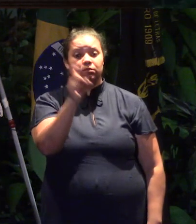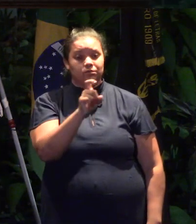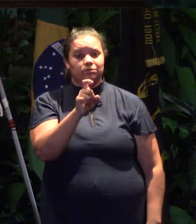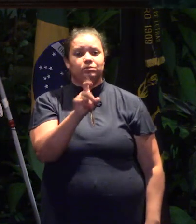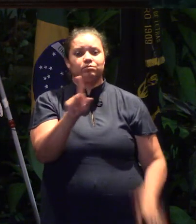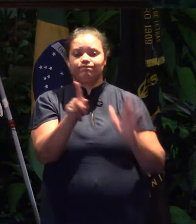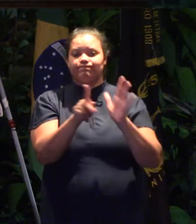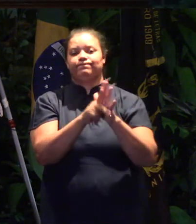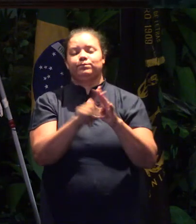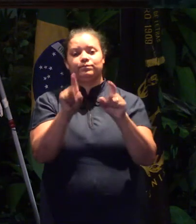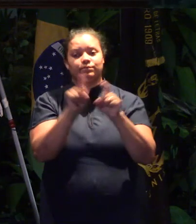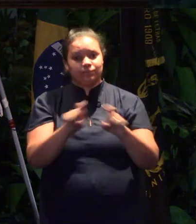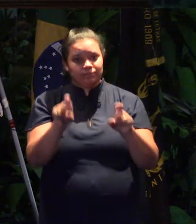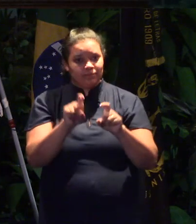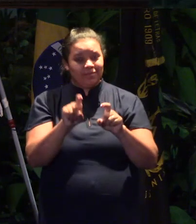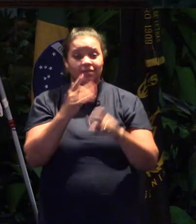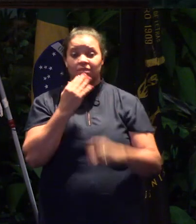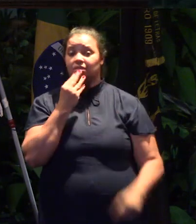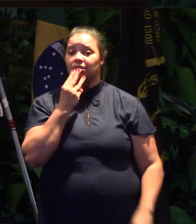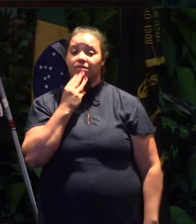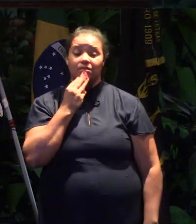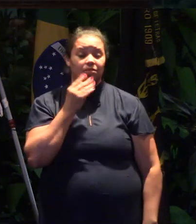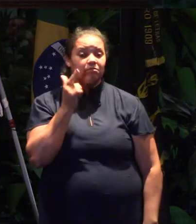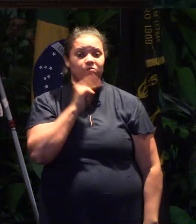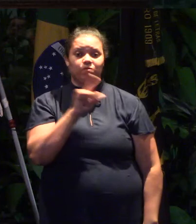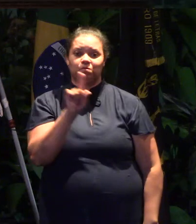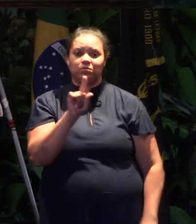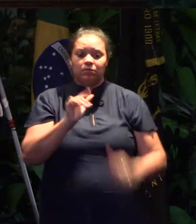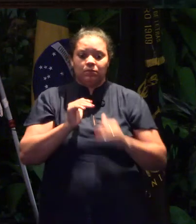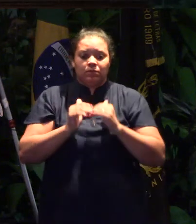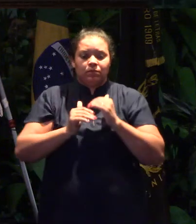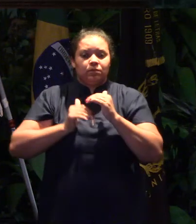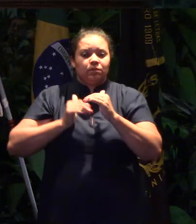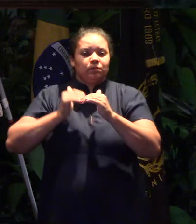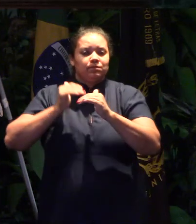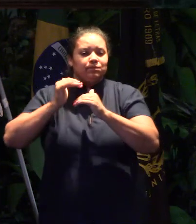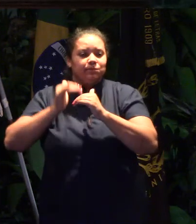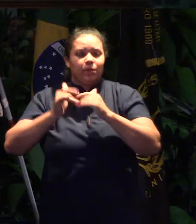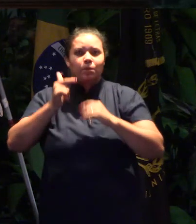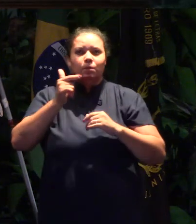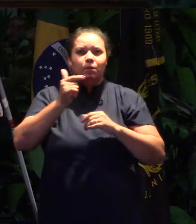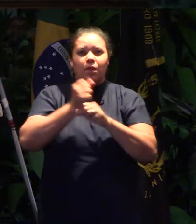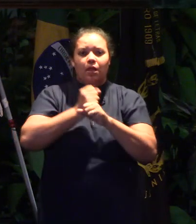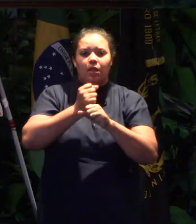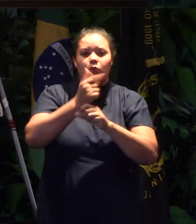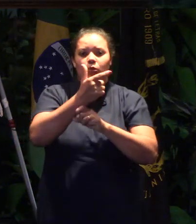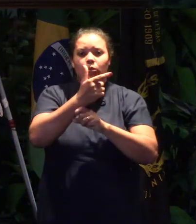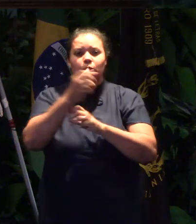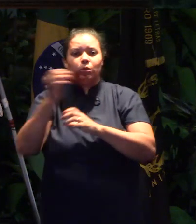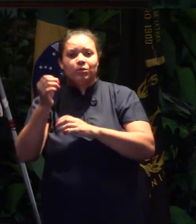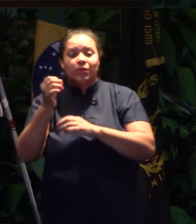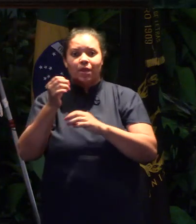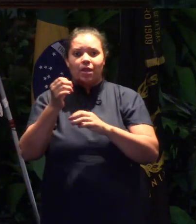é um sistema próprio, ele não funcionava no Windows. Então, a partir com a evolução, no 2000 e sei lá, começaram a ter leitores de tela